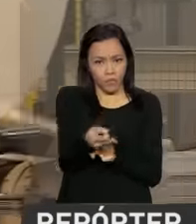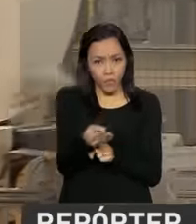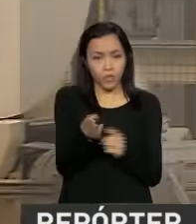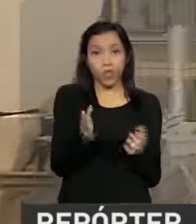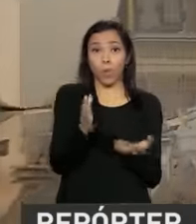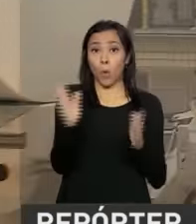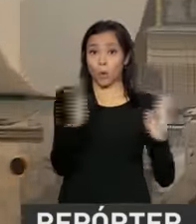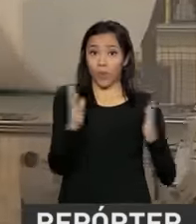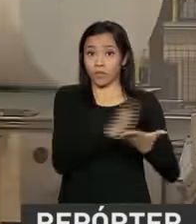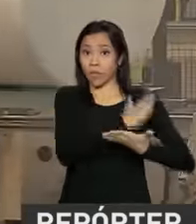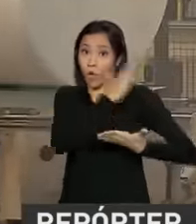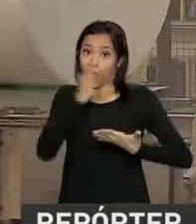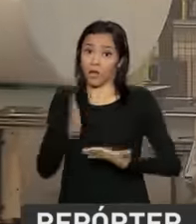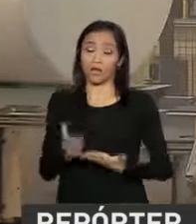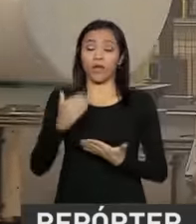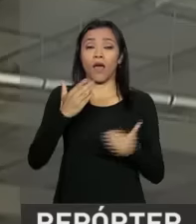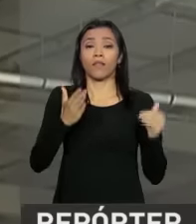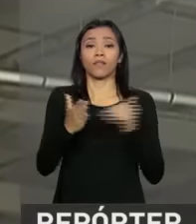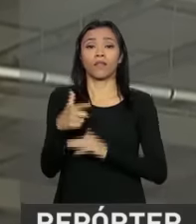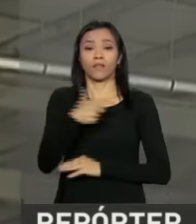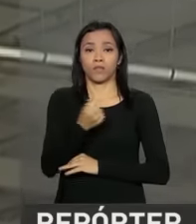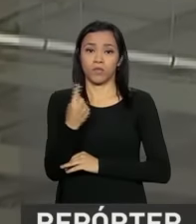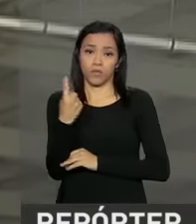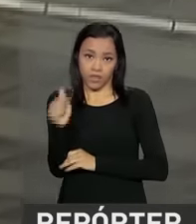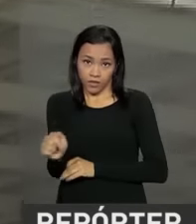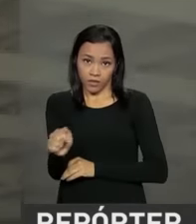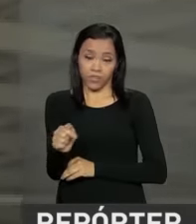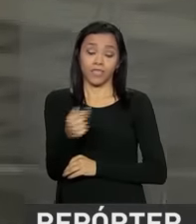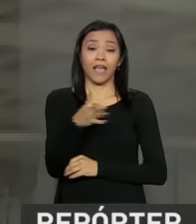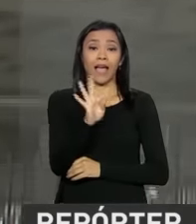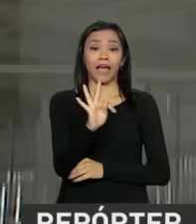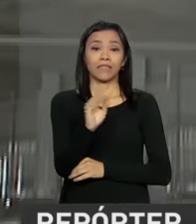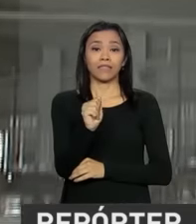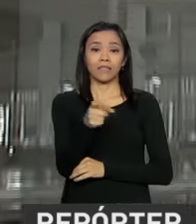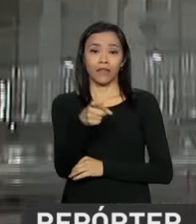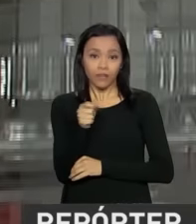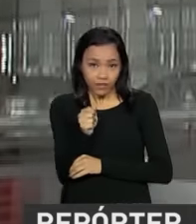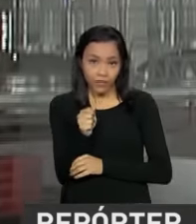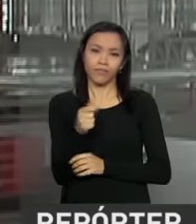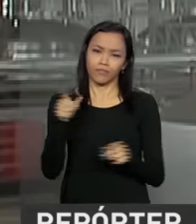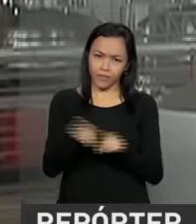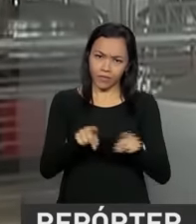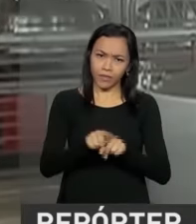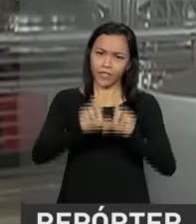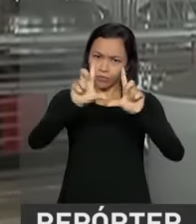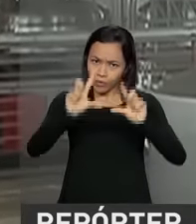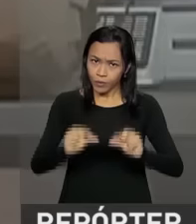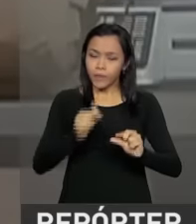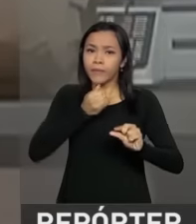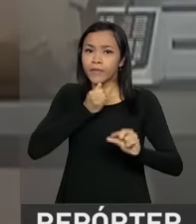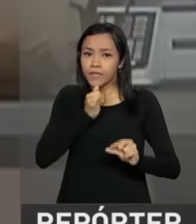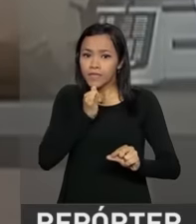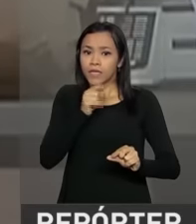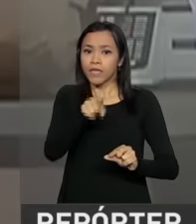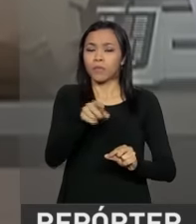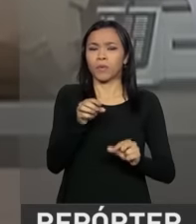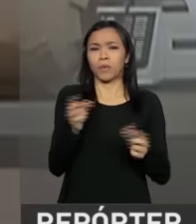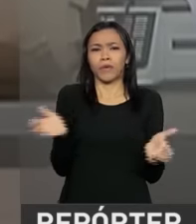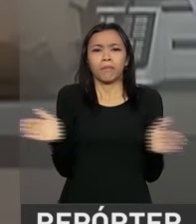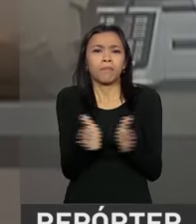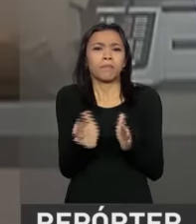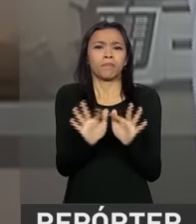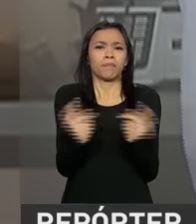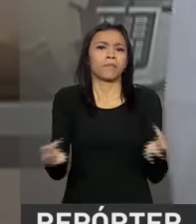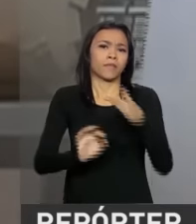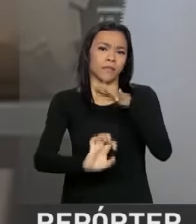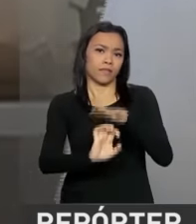prorrogado para o final de 2017 as taxas de financiamento dessa linha também diminuíram por exemplo para Micro e Pequenas